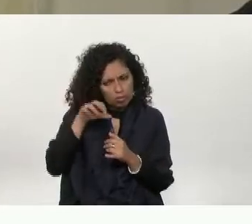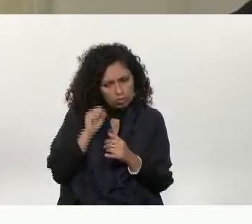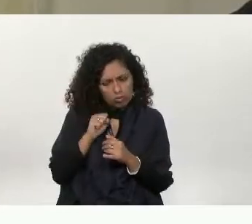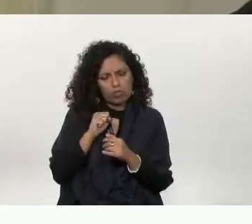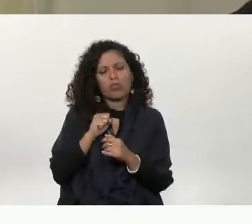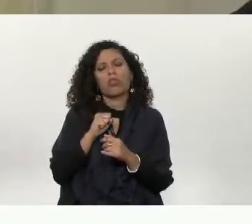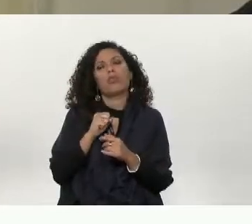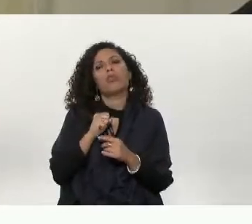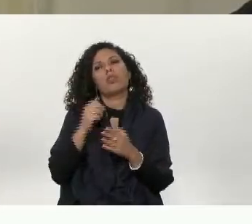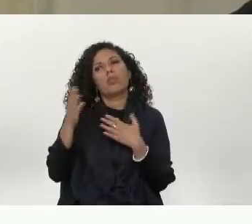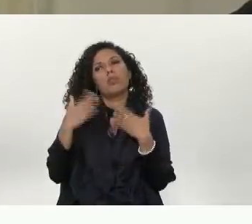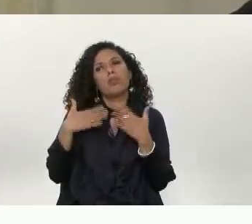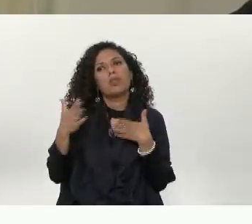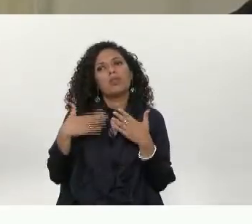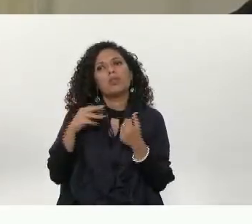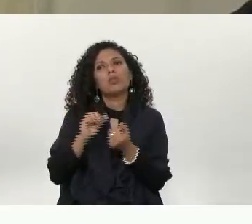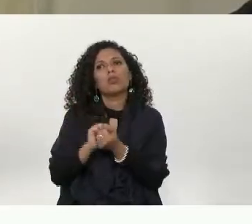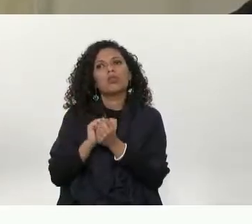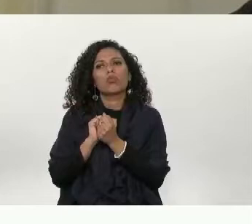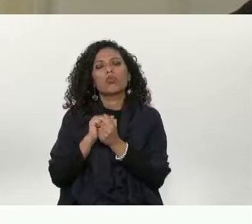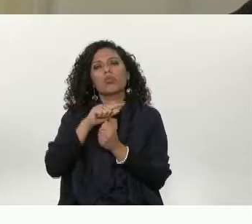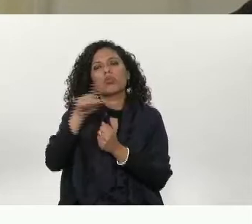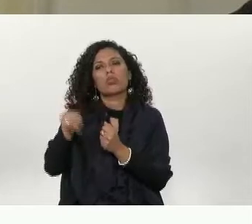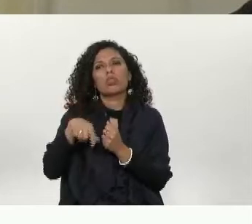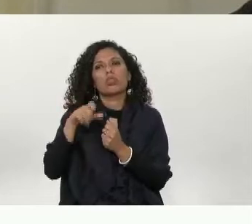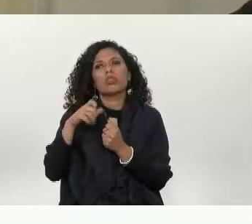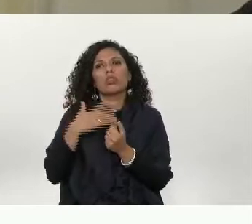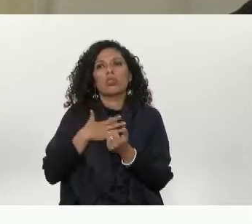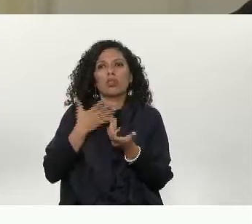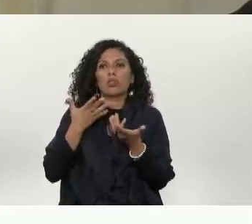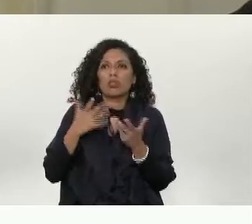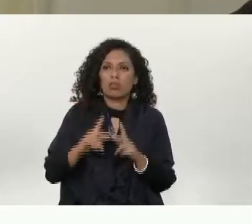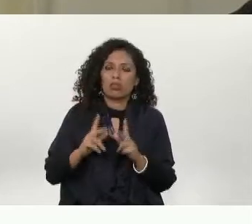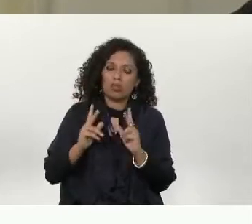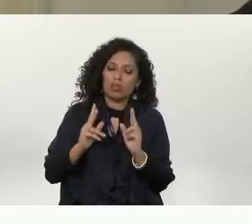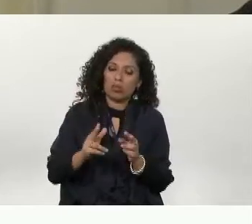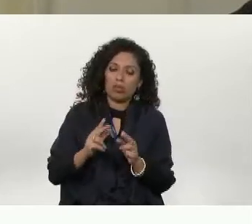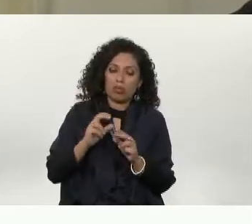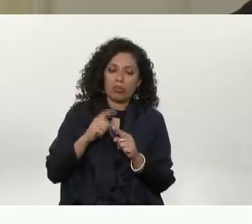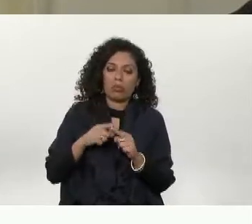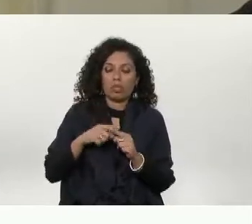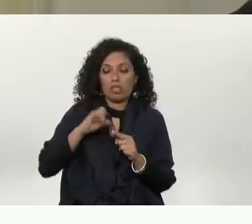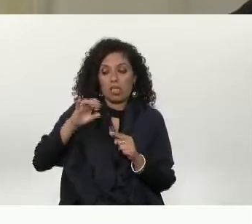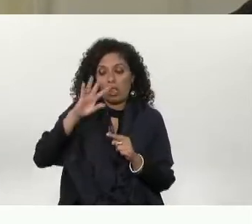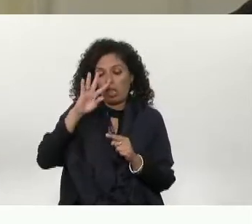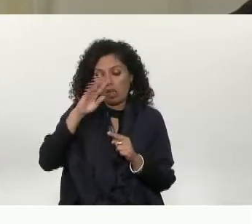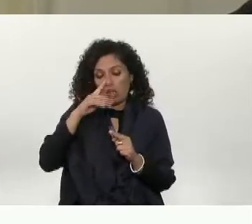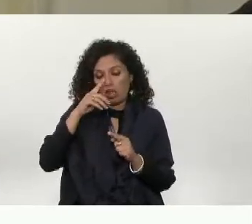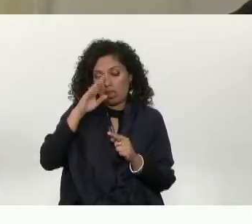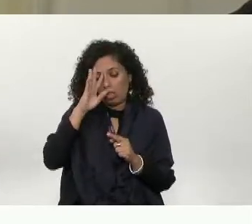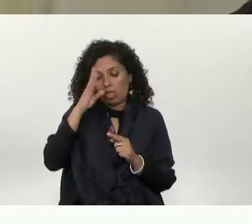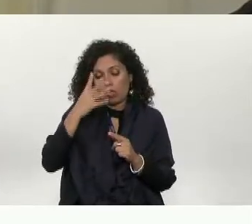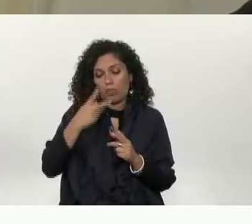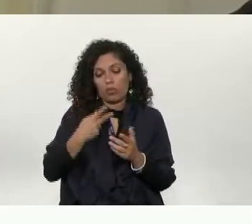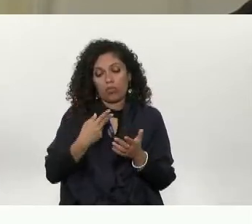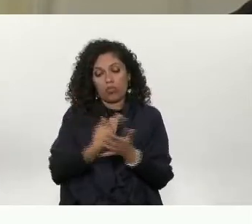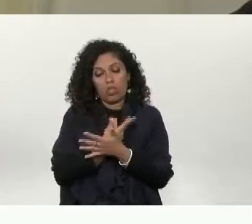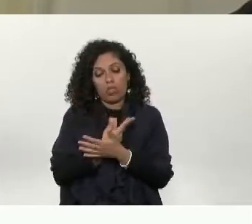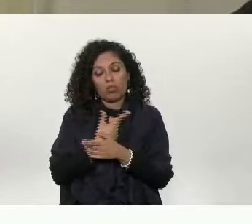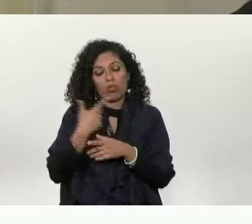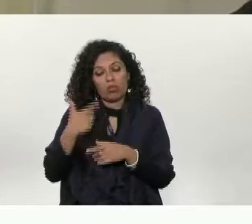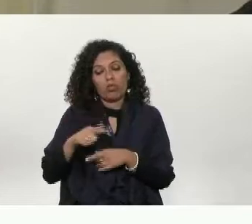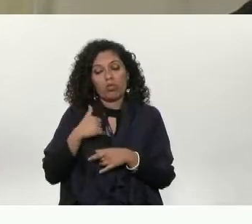na minha sala e conversei com eles sobre isso, que isso não queria que se repetisse, que a próxima reclamação seria justificado